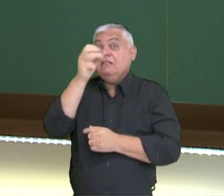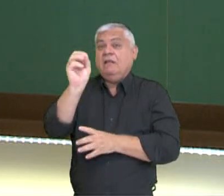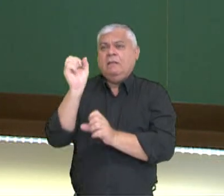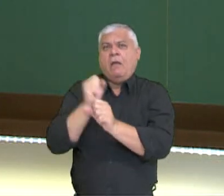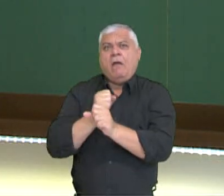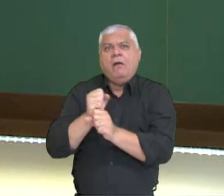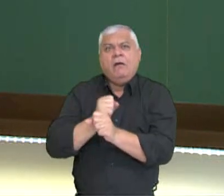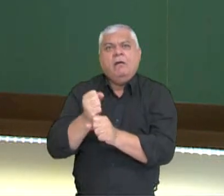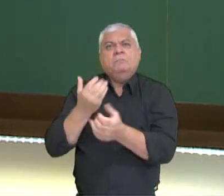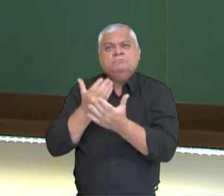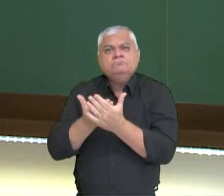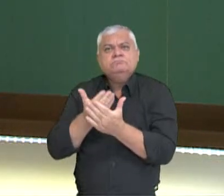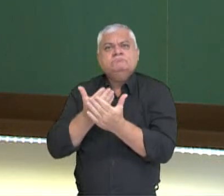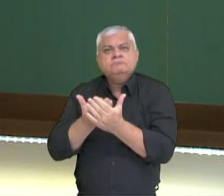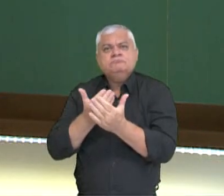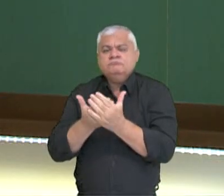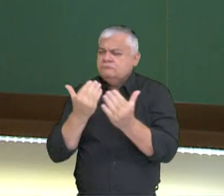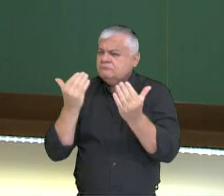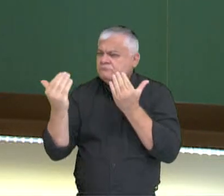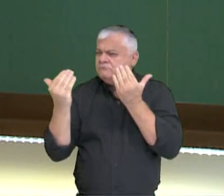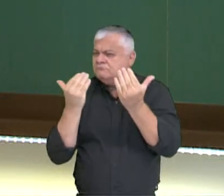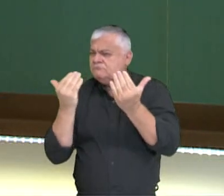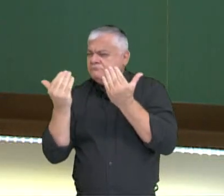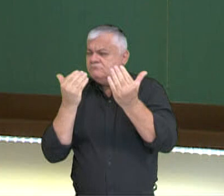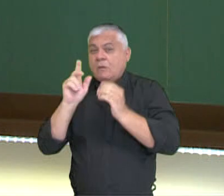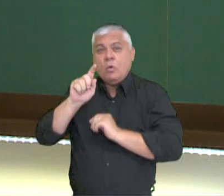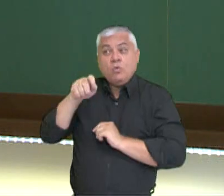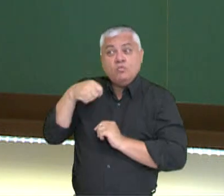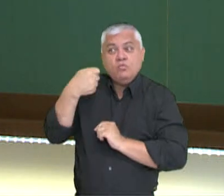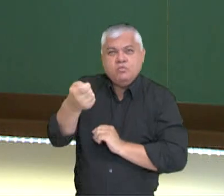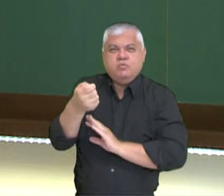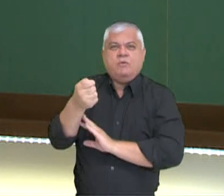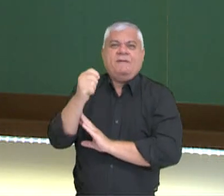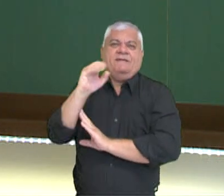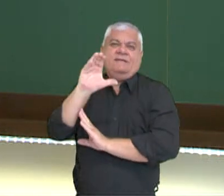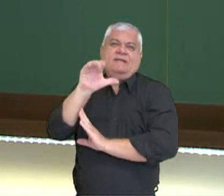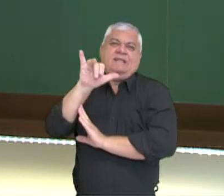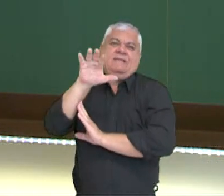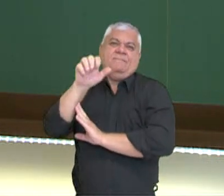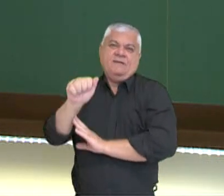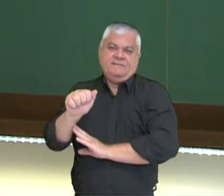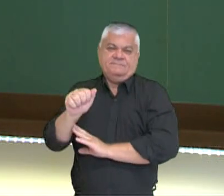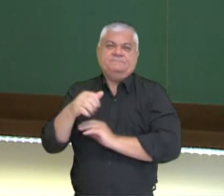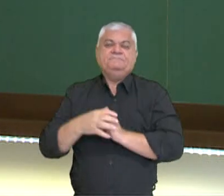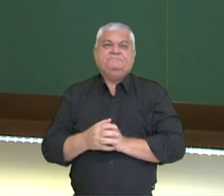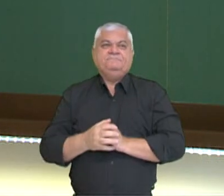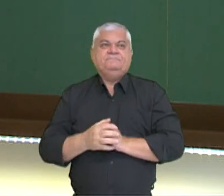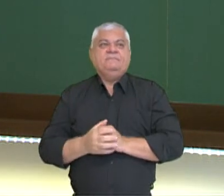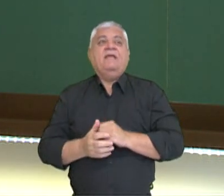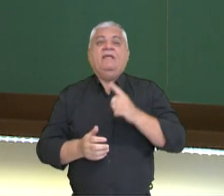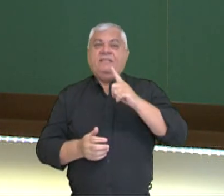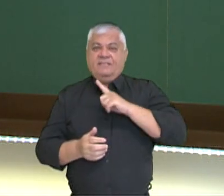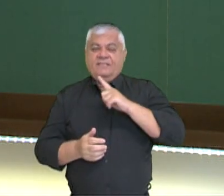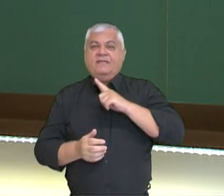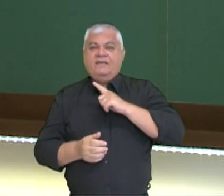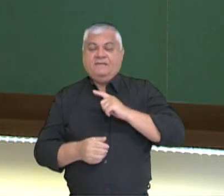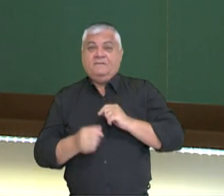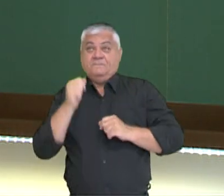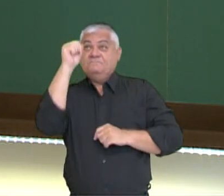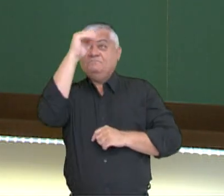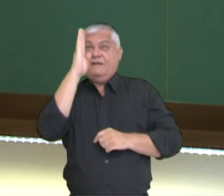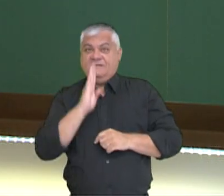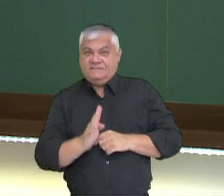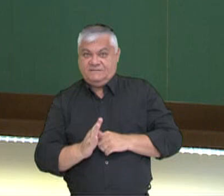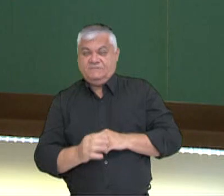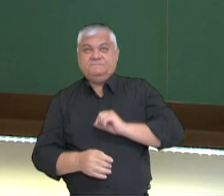anos, são feitas análises para se estabelecer um tipo climático de uma determinada região. Nós temos os climas do Brasil.